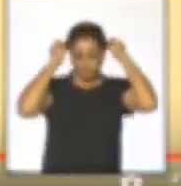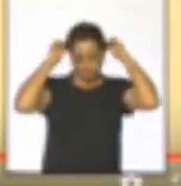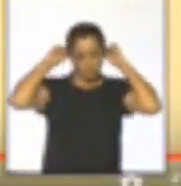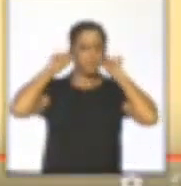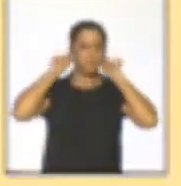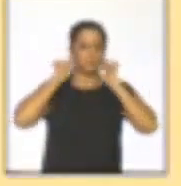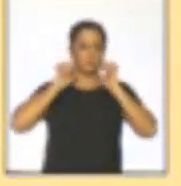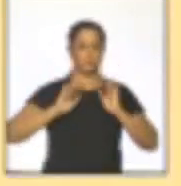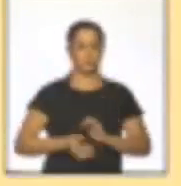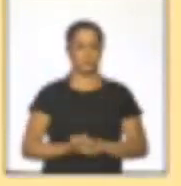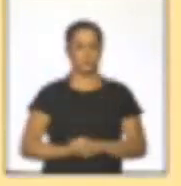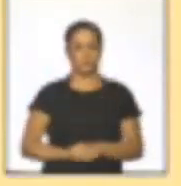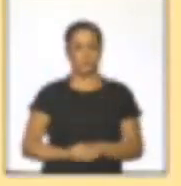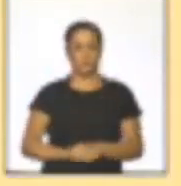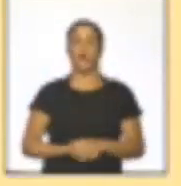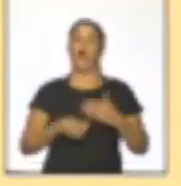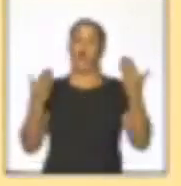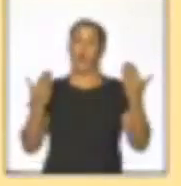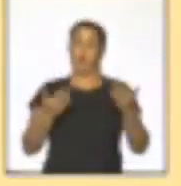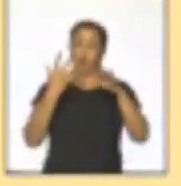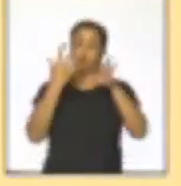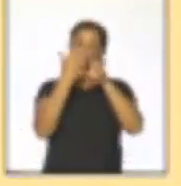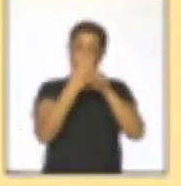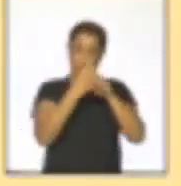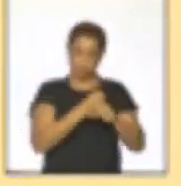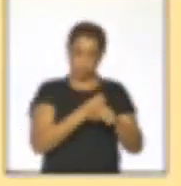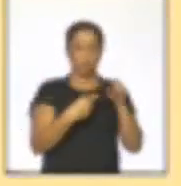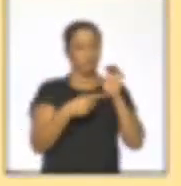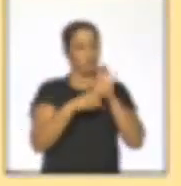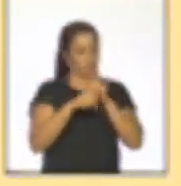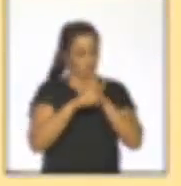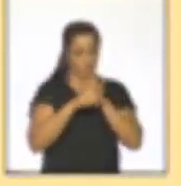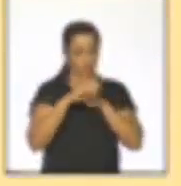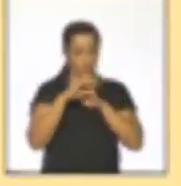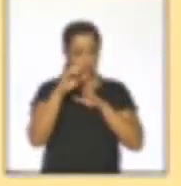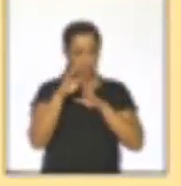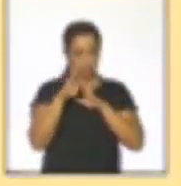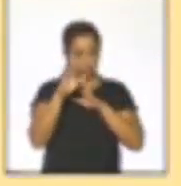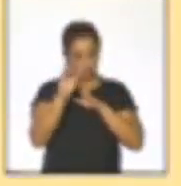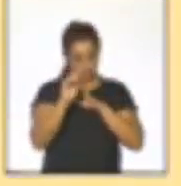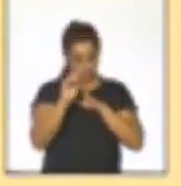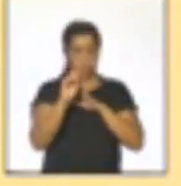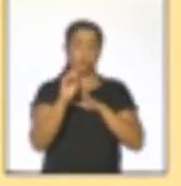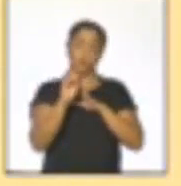Então vamos lá, vamos fazer a montagem do cubo. Enquanto isso,